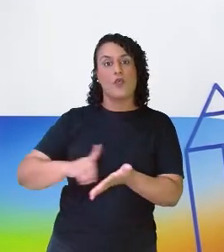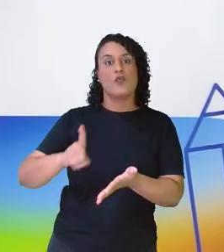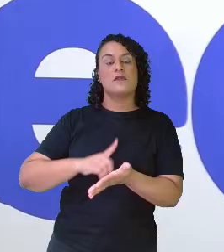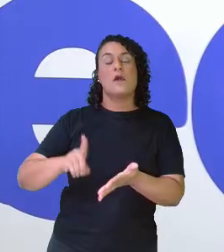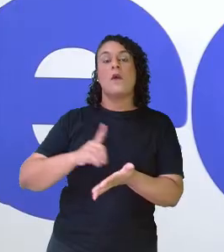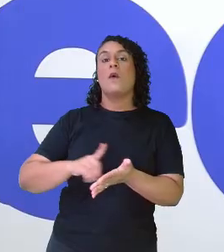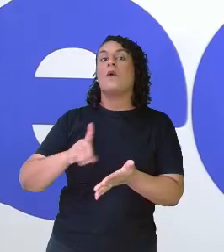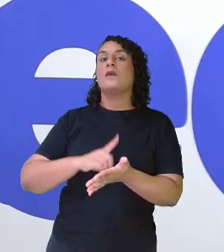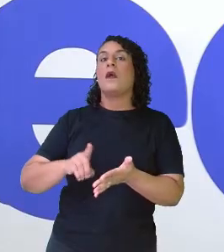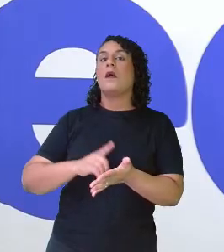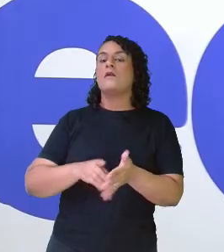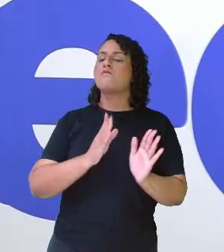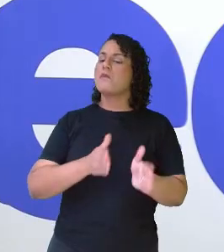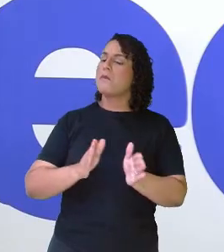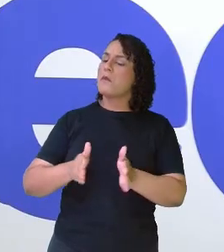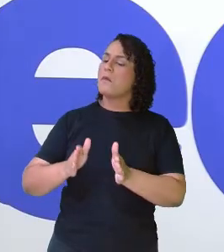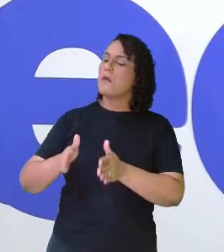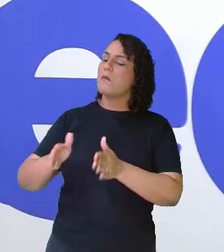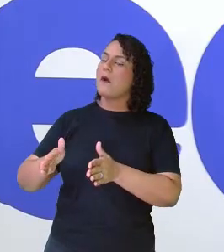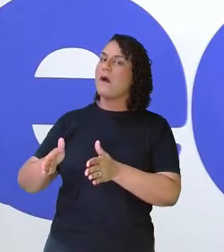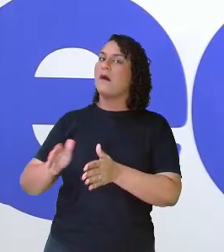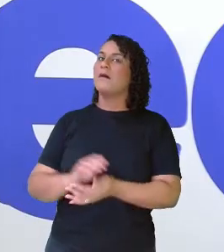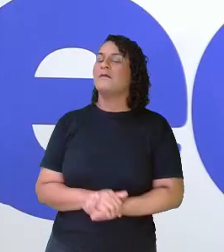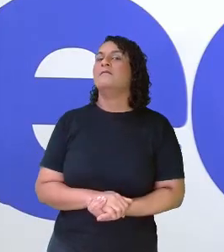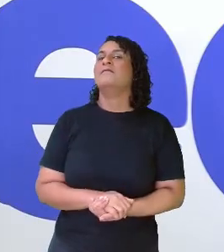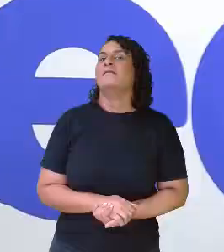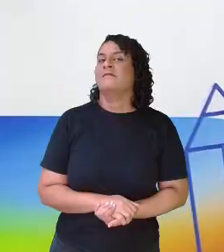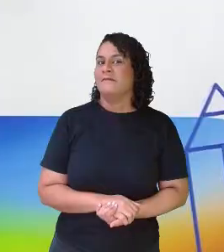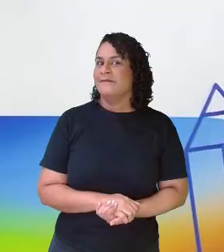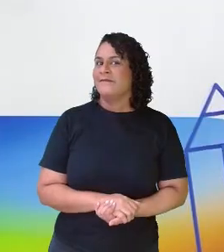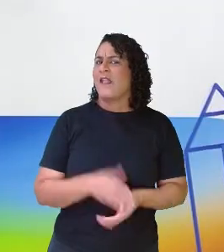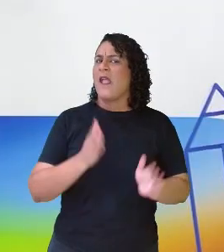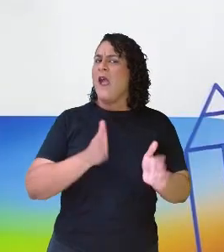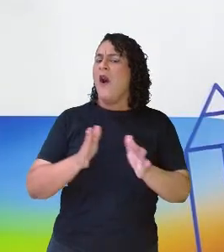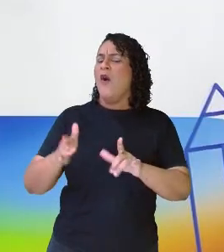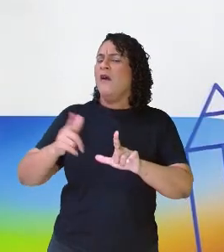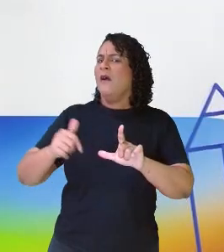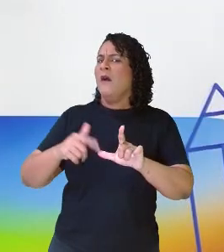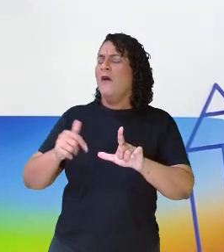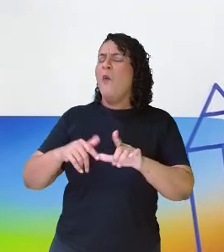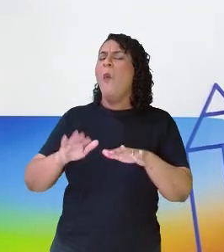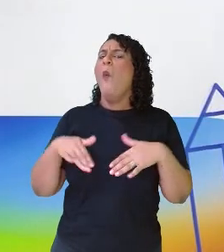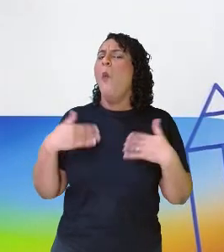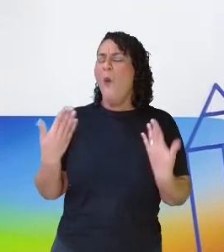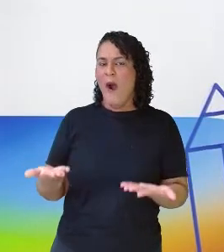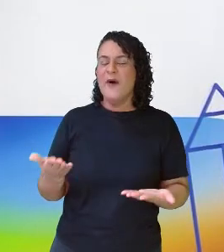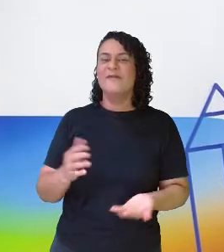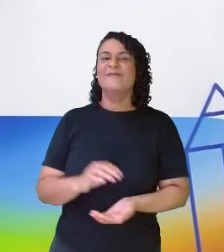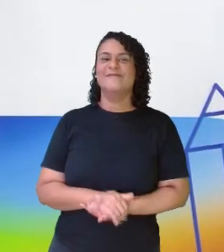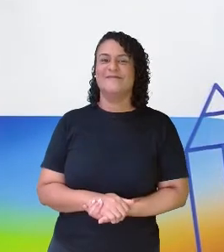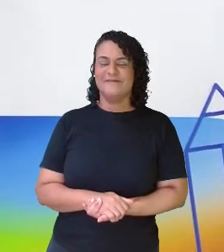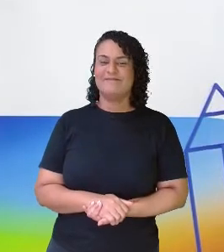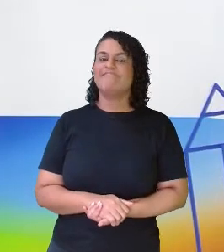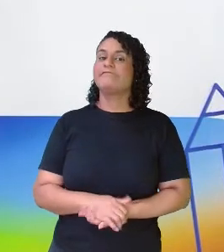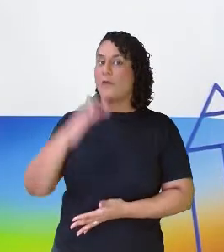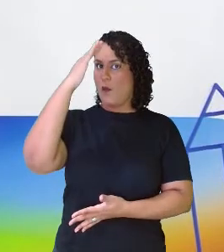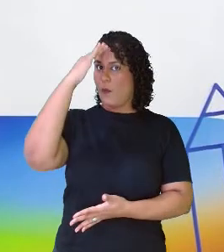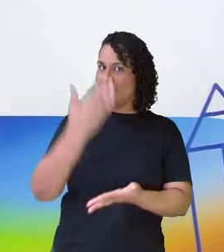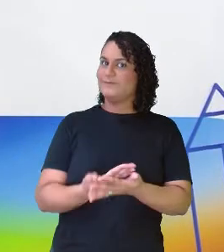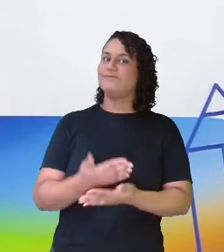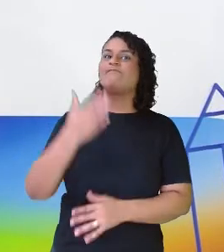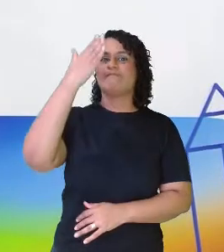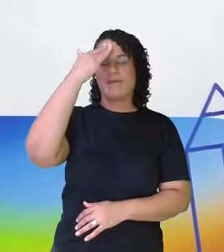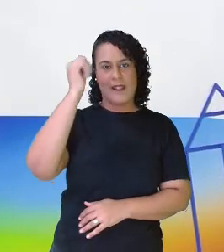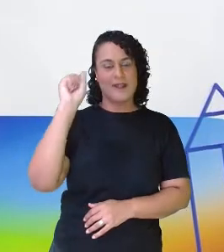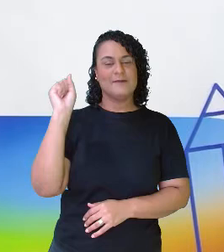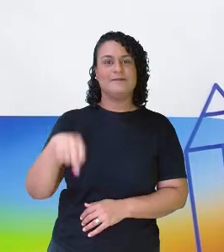Eu acho que eles vão saber. Né? A ordem de umas letrinhas. Que letrinhas são essas? Pois é, eu acredito Então, que eles sabem, deve pensando